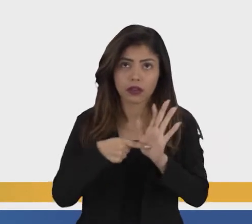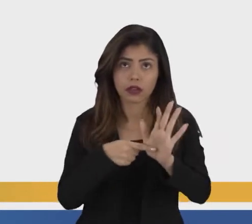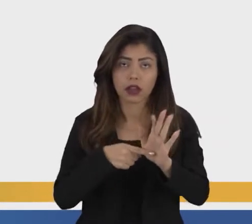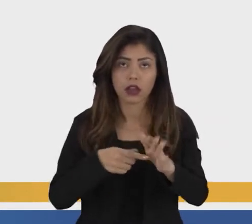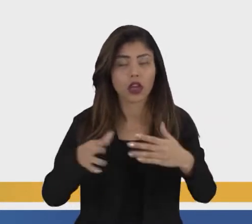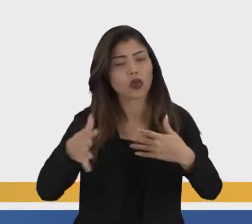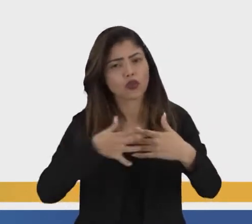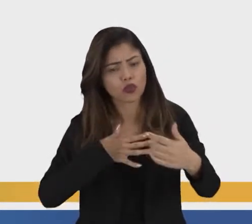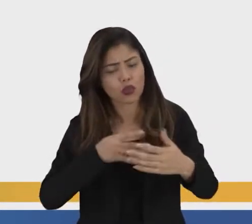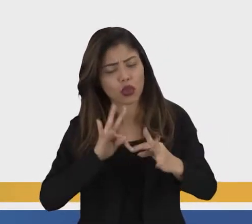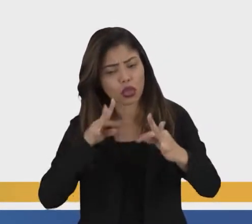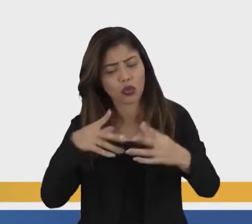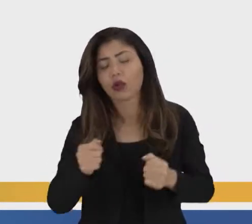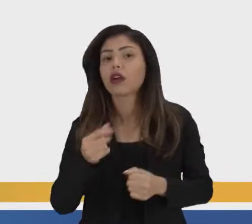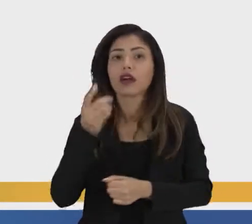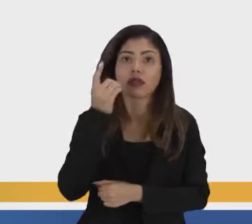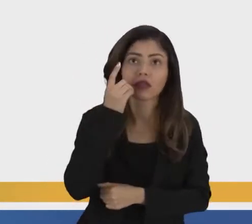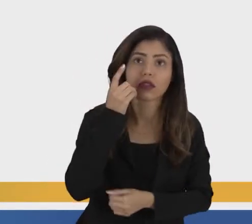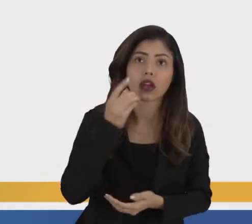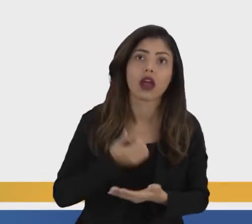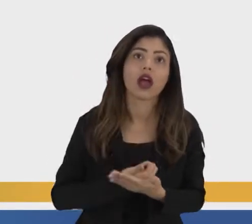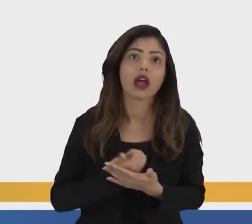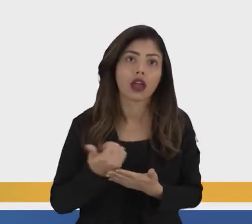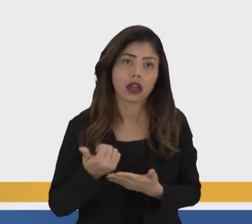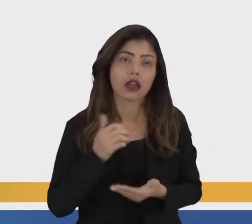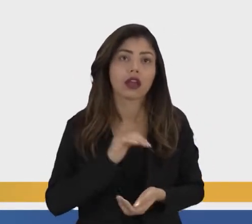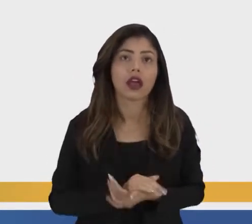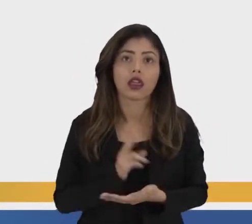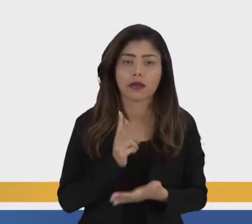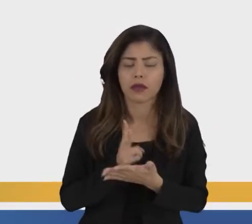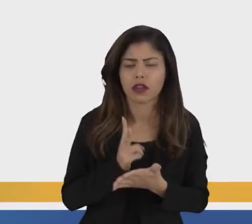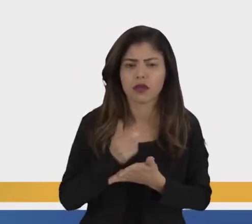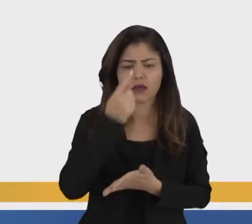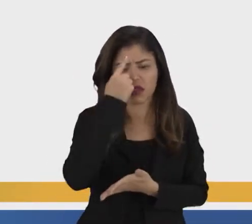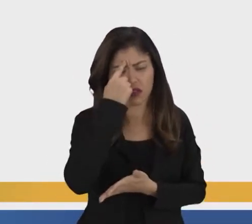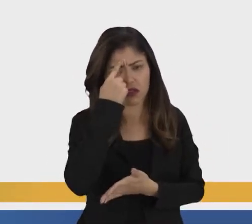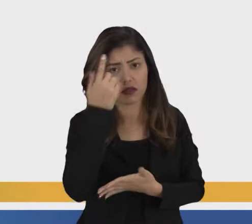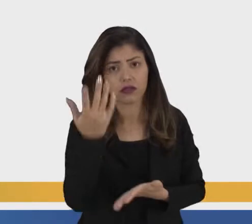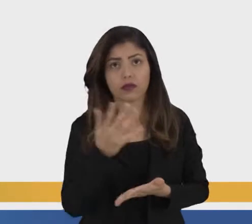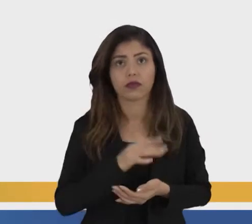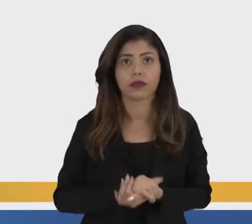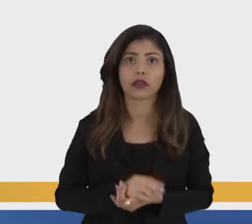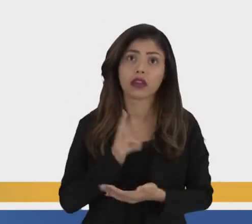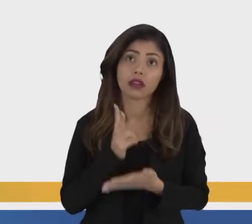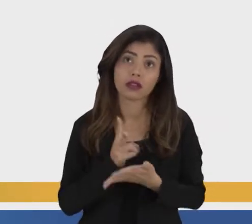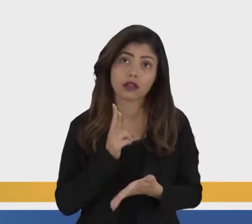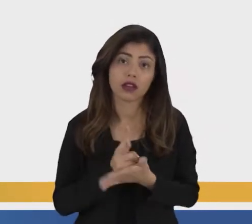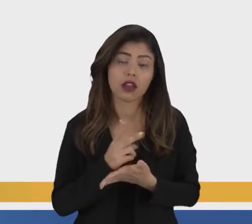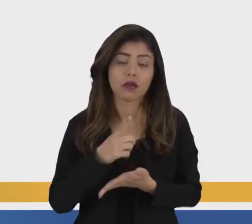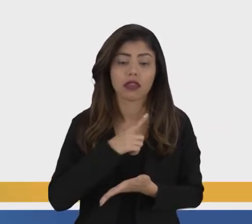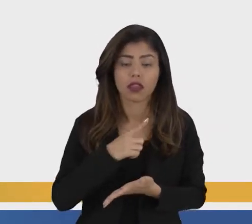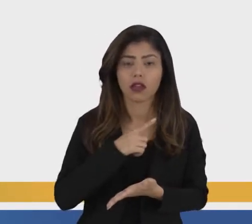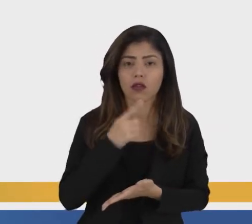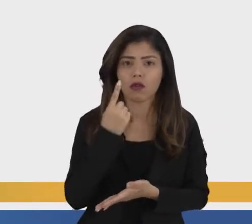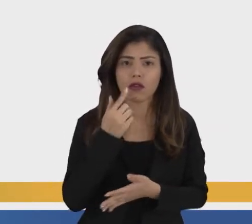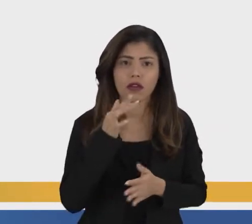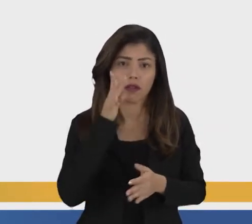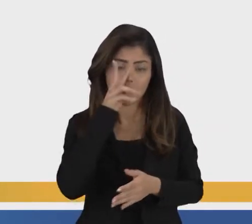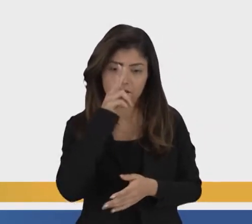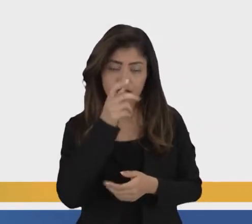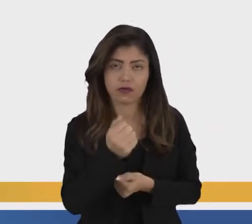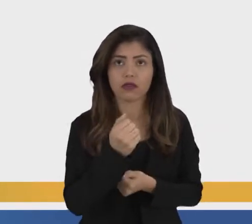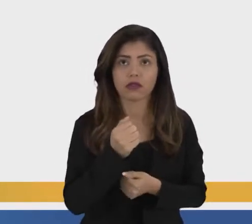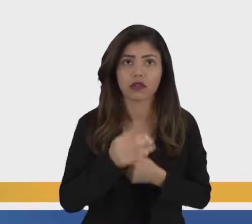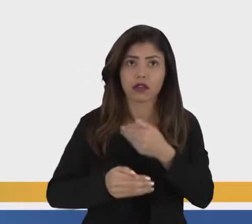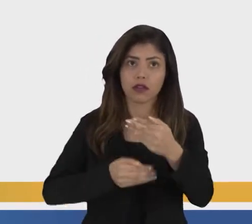em todas as situações do cotidiano, até mesmo onde você nem imagina. Sempre há um tipo de força envolvida